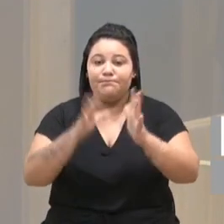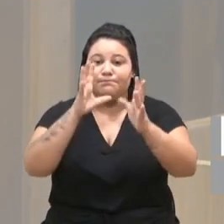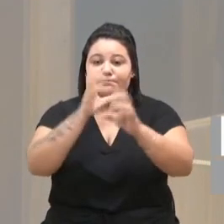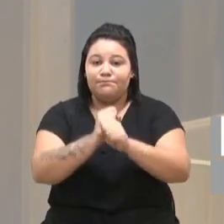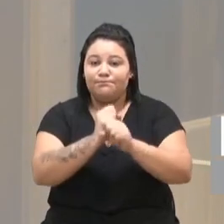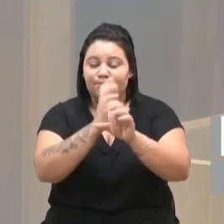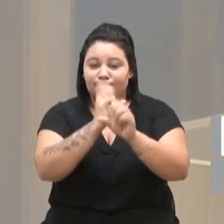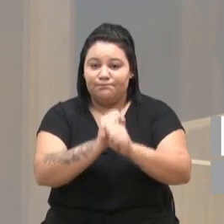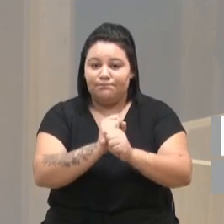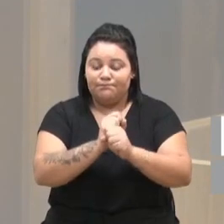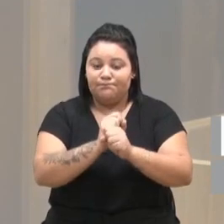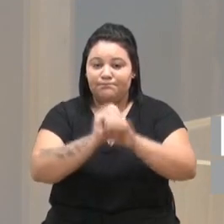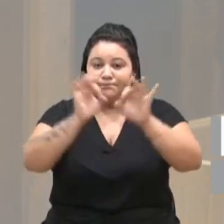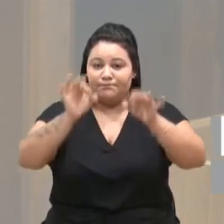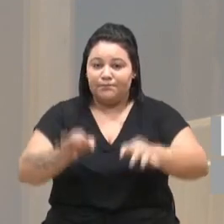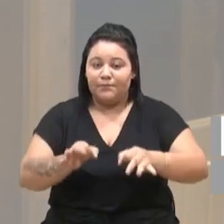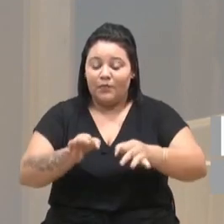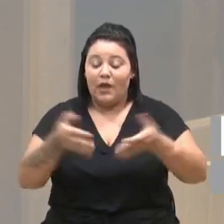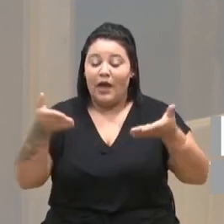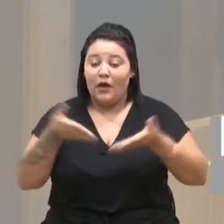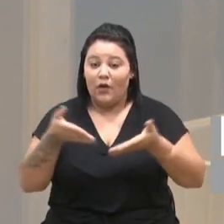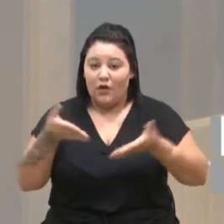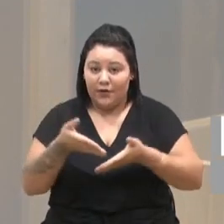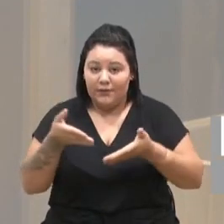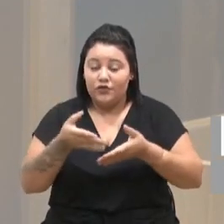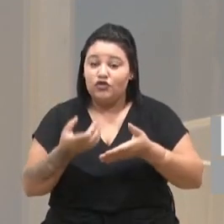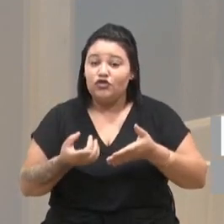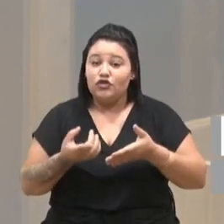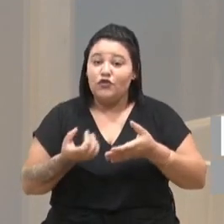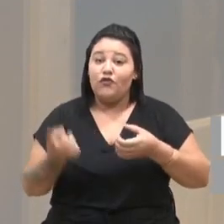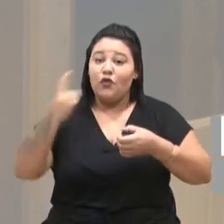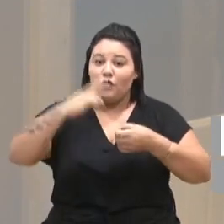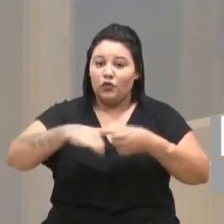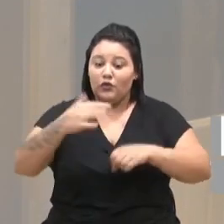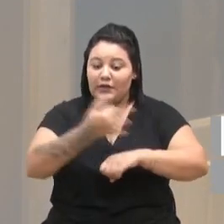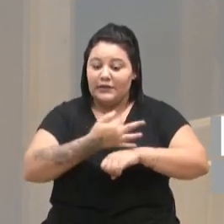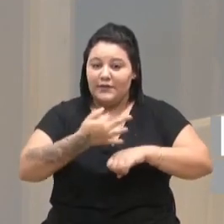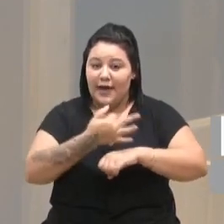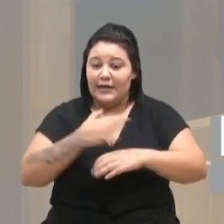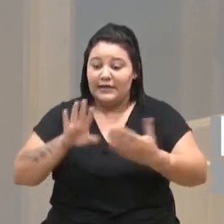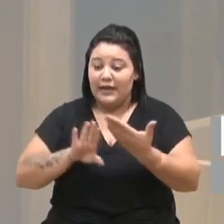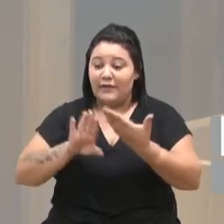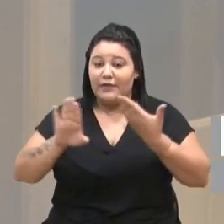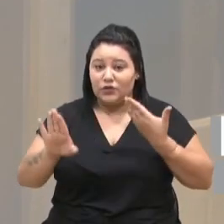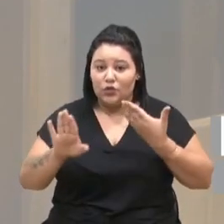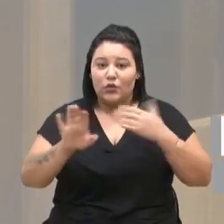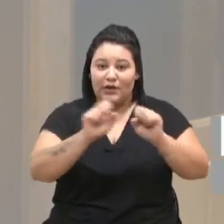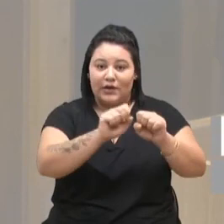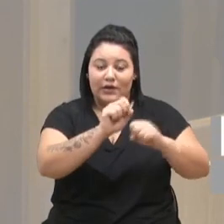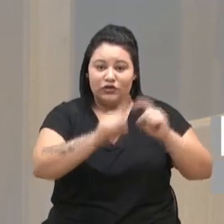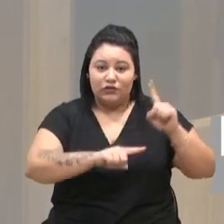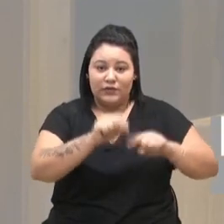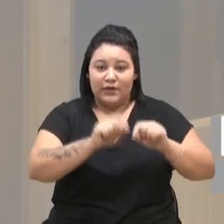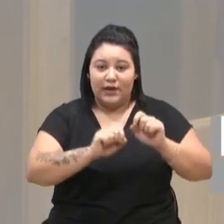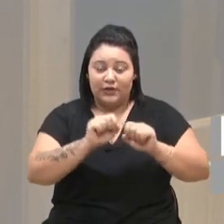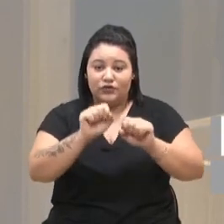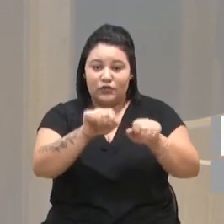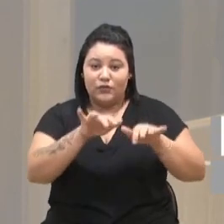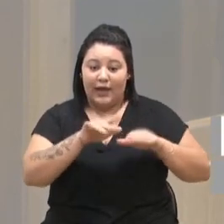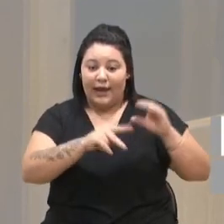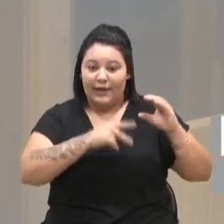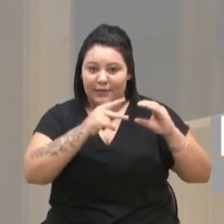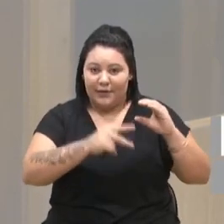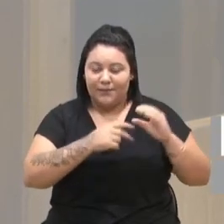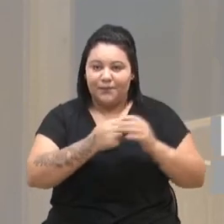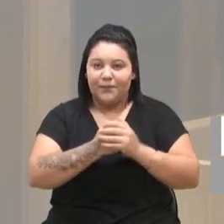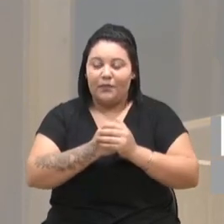Estamos chegando de um mês de recesso das atividades de plenários e que possibilitou